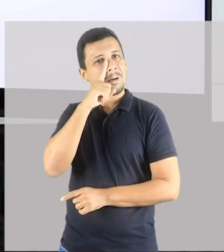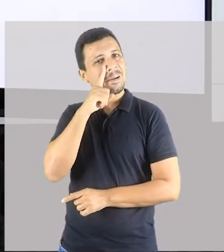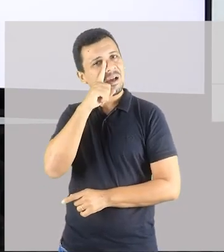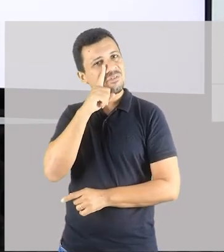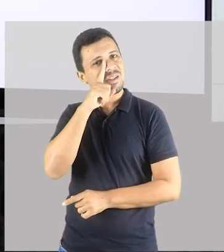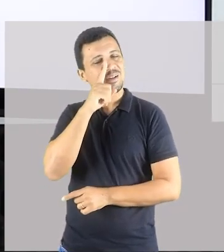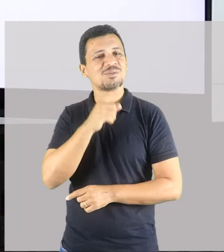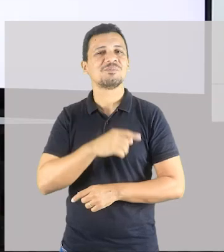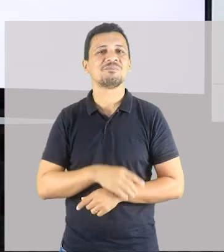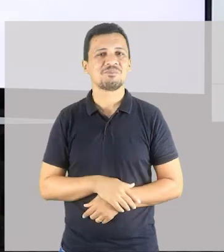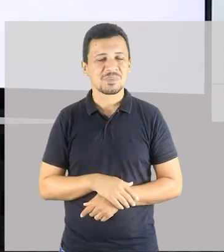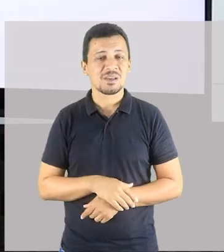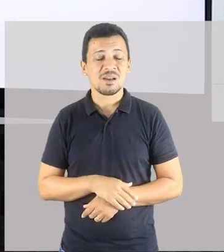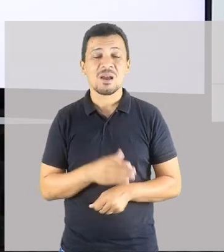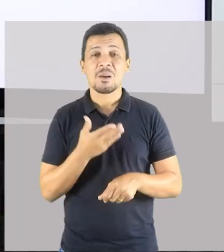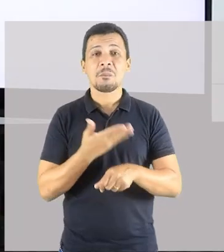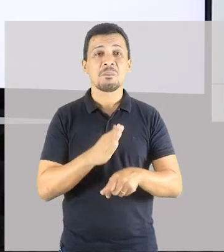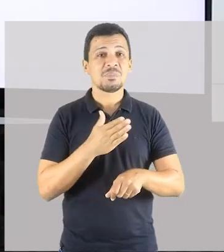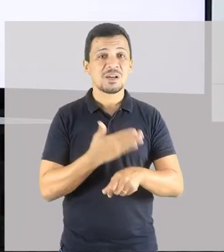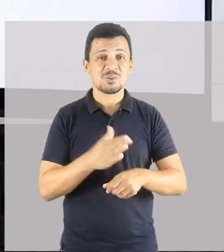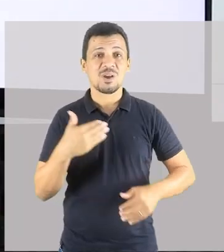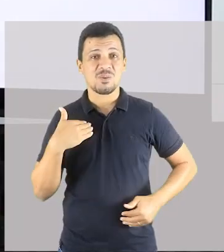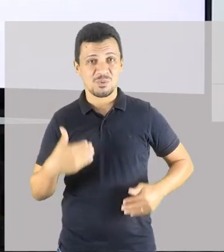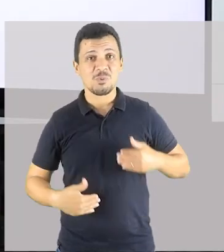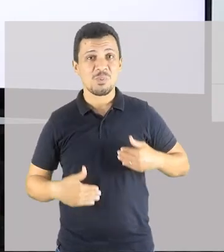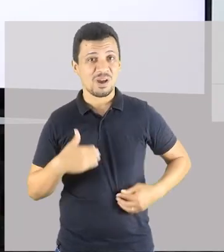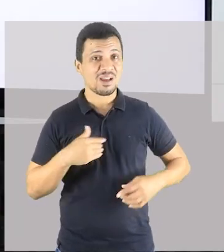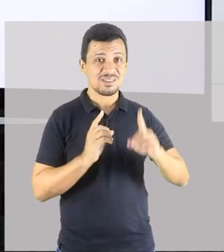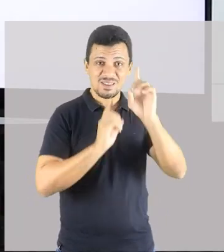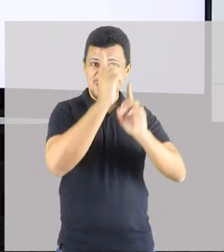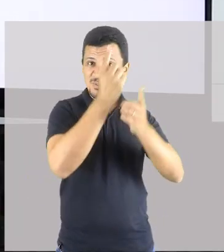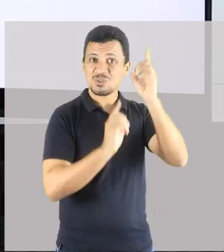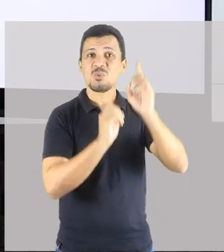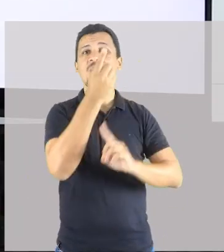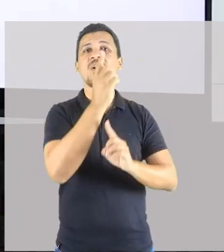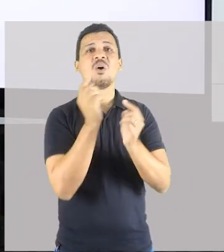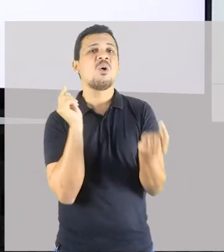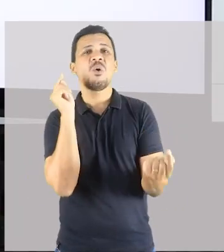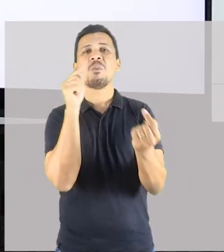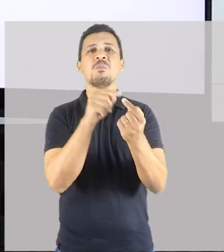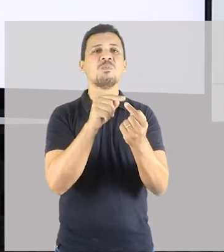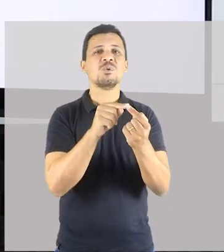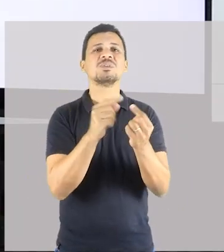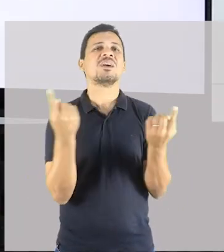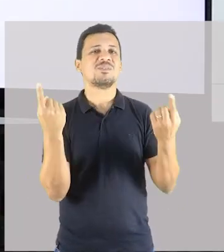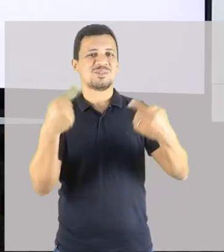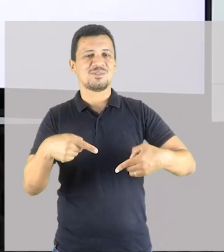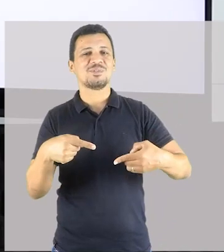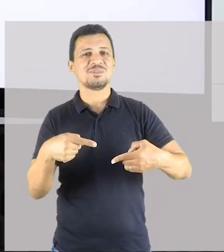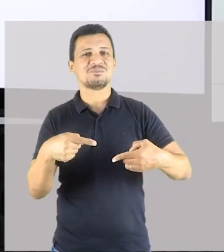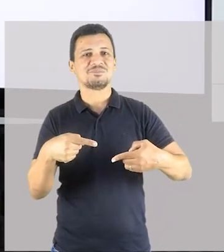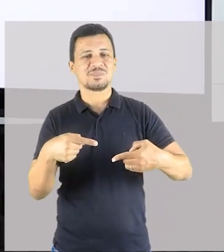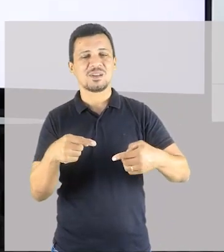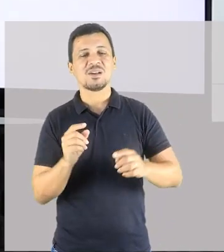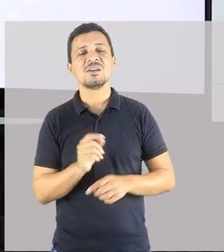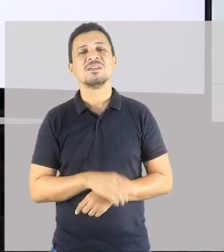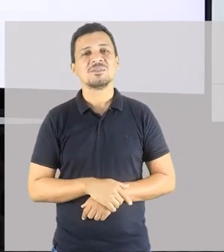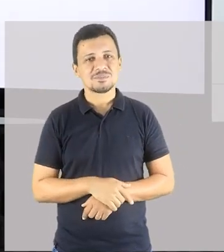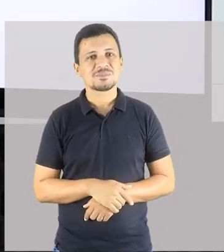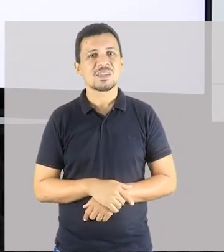gravidade. Então, as práticas corporais de aventura, elas buscam esses desafios, elas